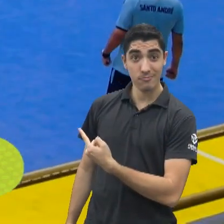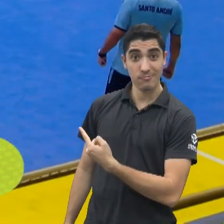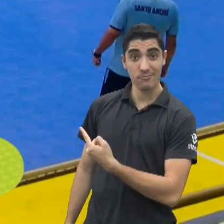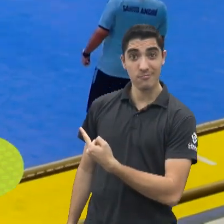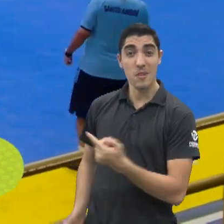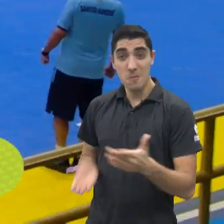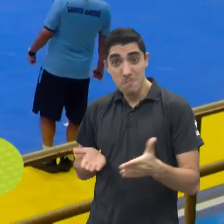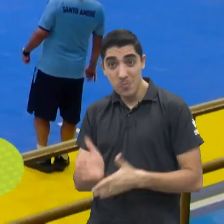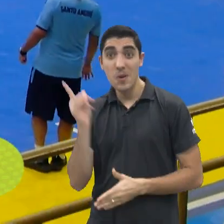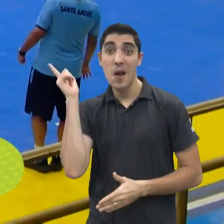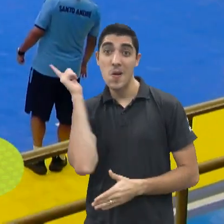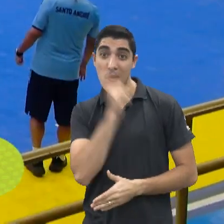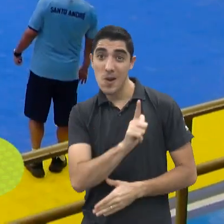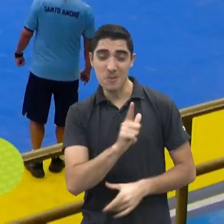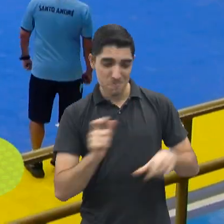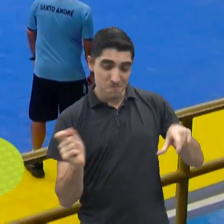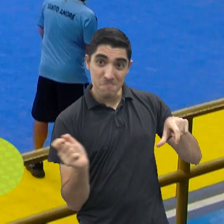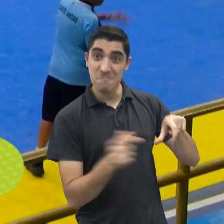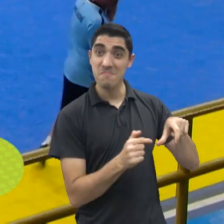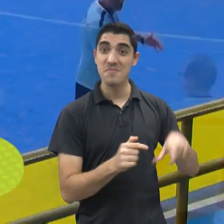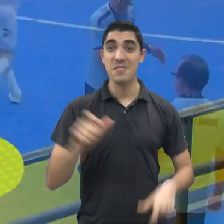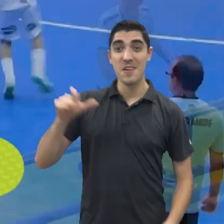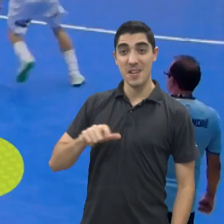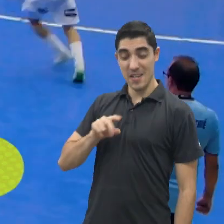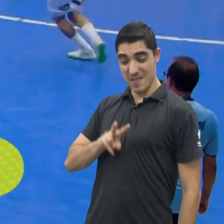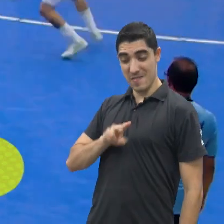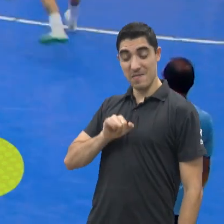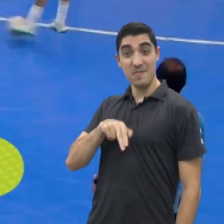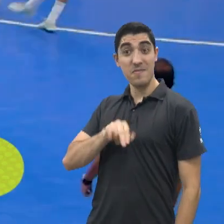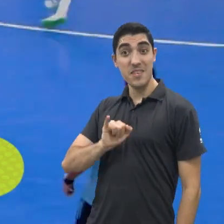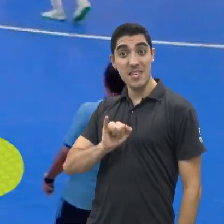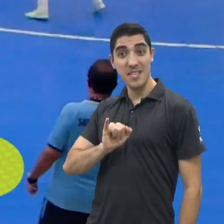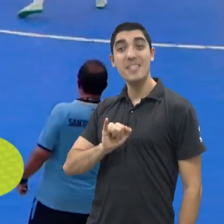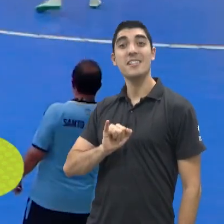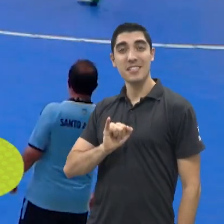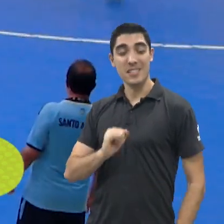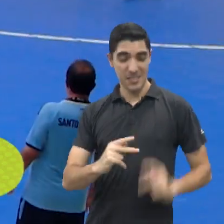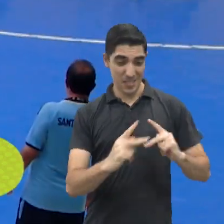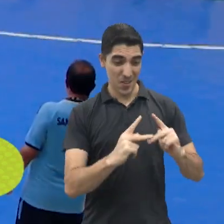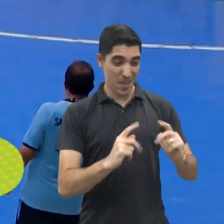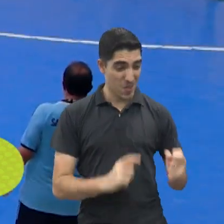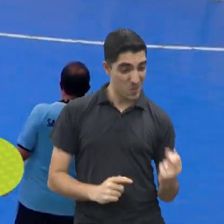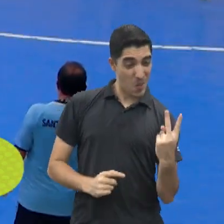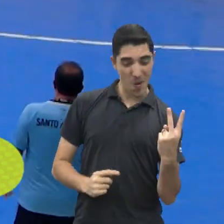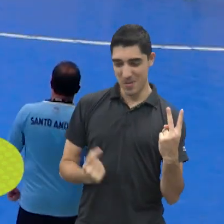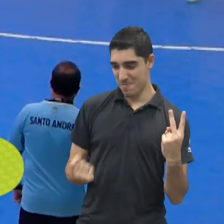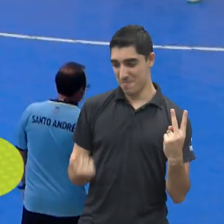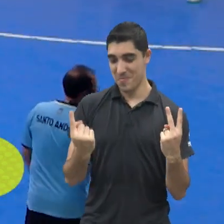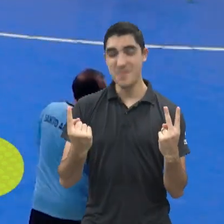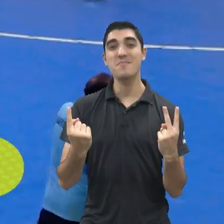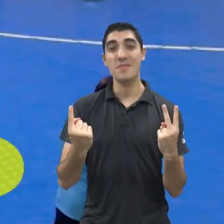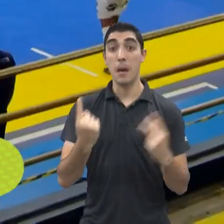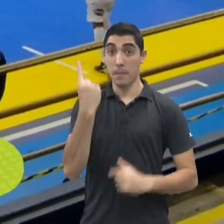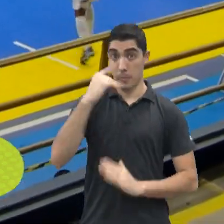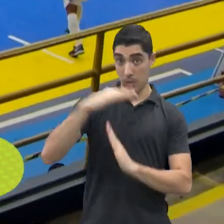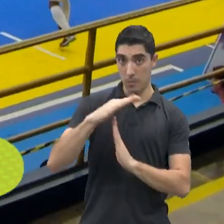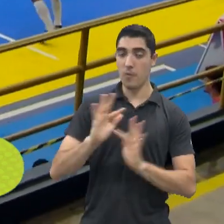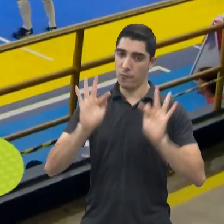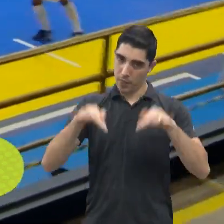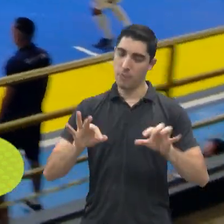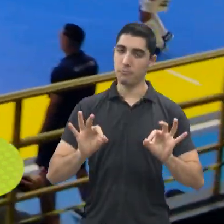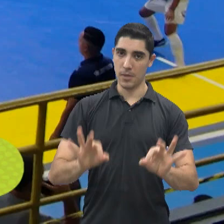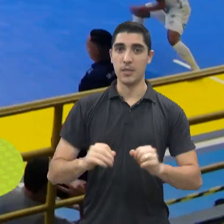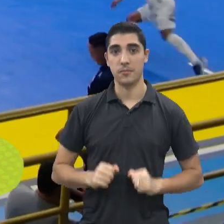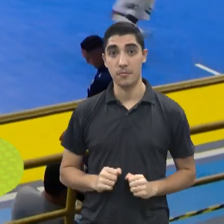virada joseense, feito por Vini Figueira. 2-1 São José, números do primeiro tempo.